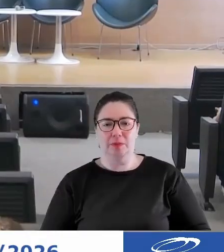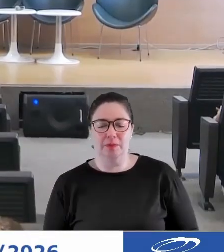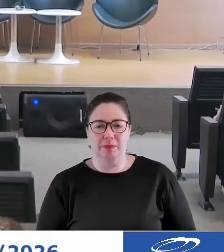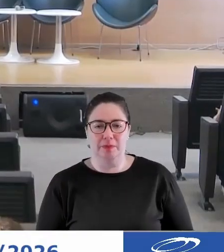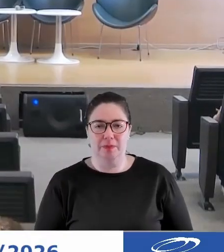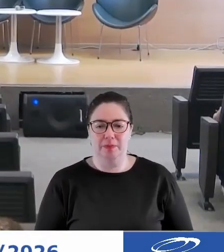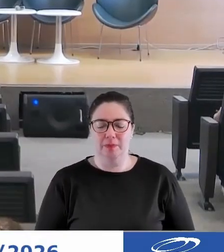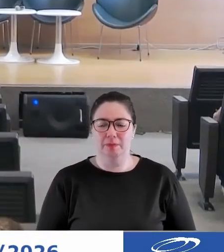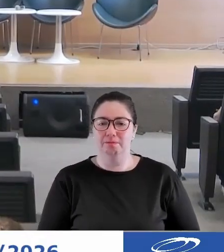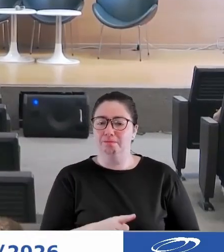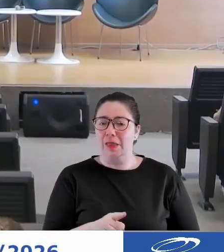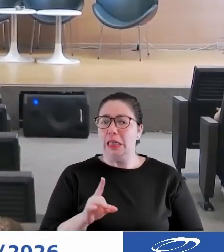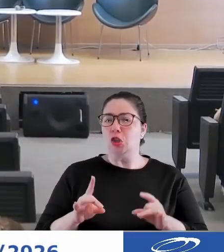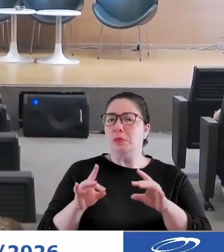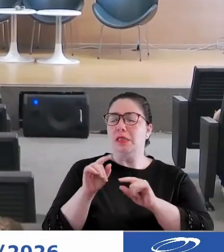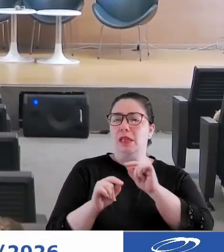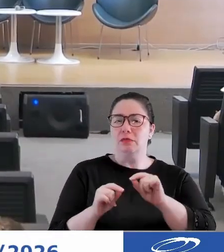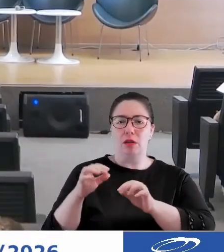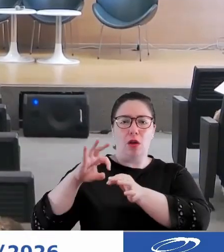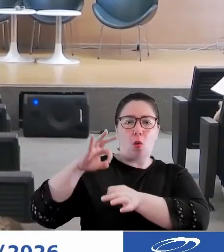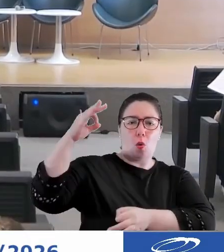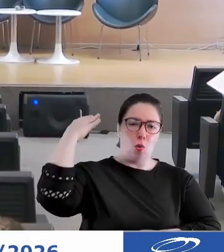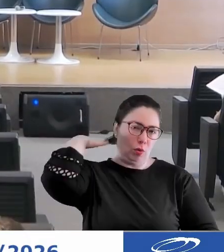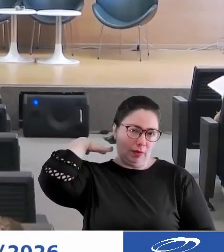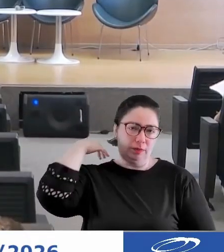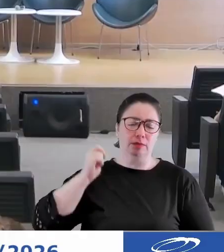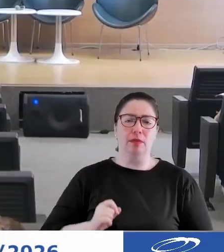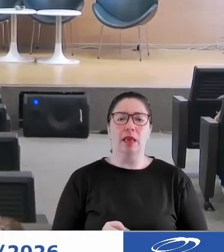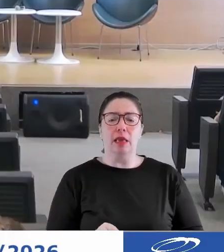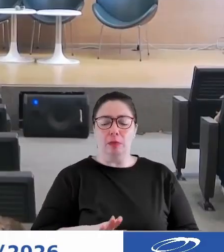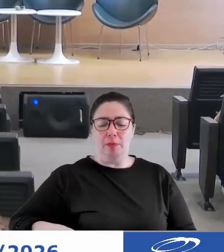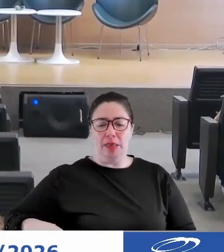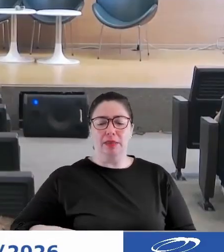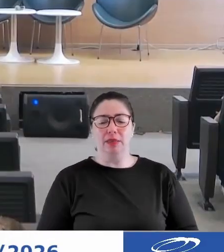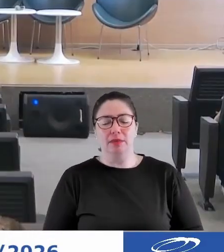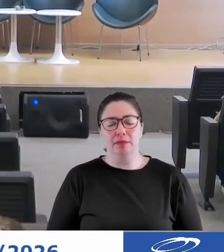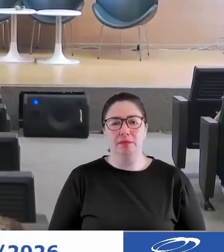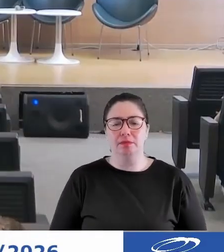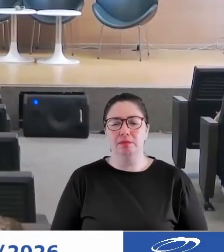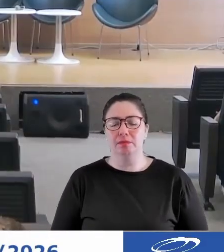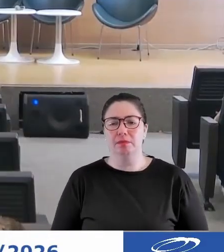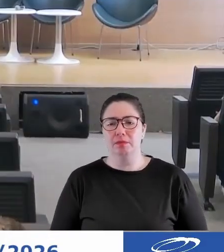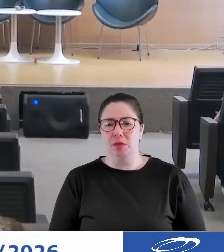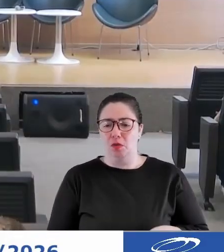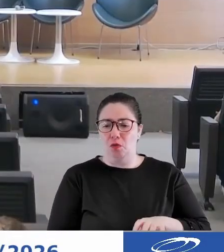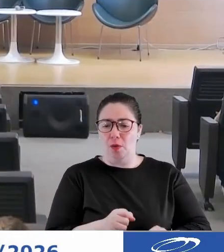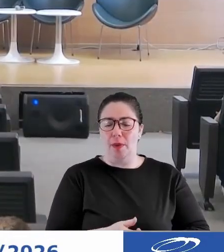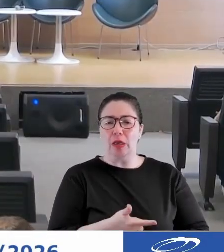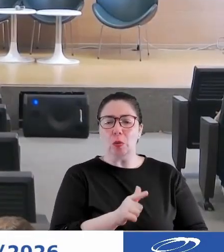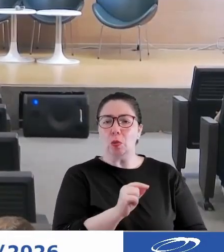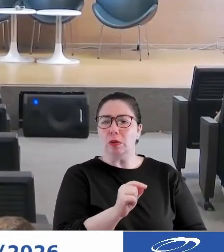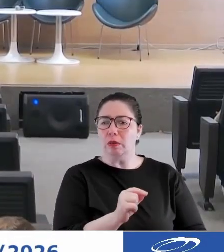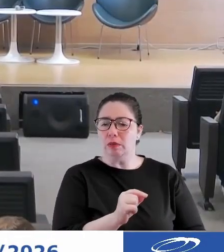é especialista em coluna pediátrica e deformidades pela Campbell Clinic Orthopedics e que é o Dr. Nelson